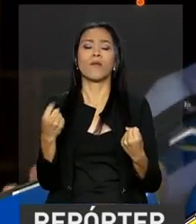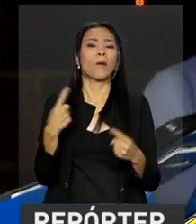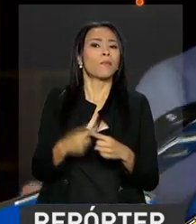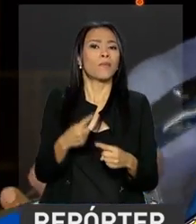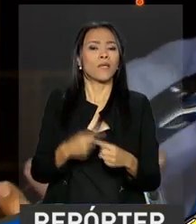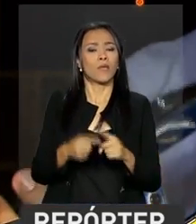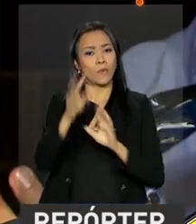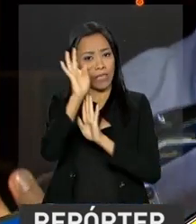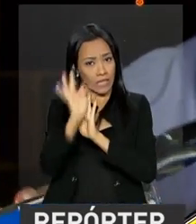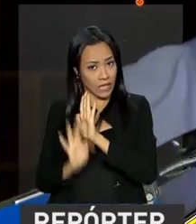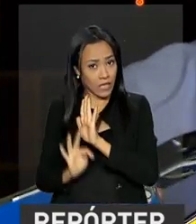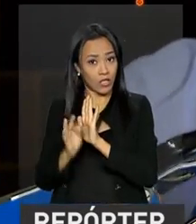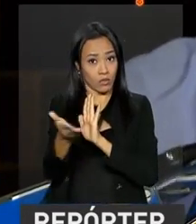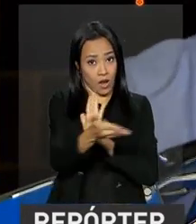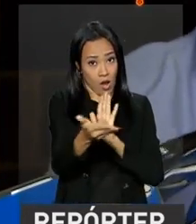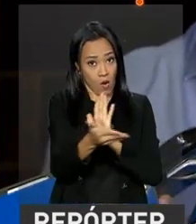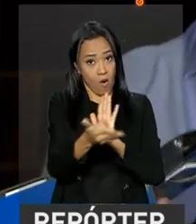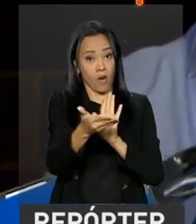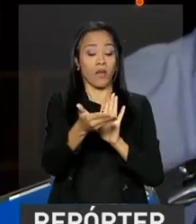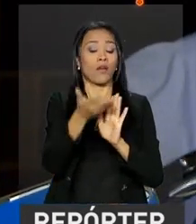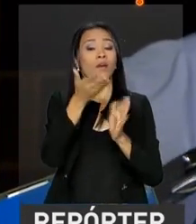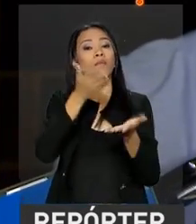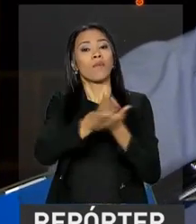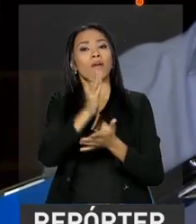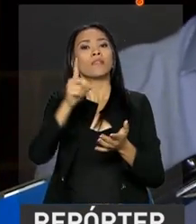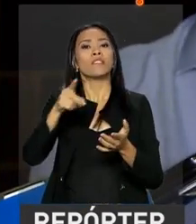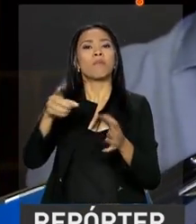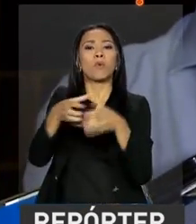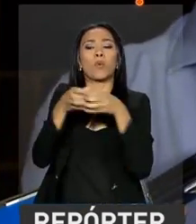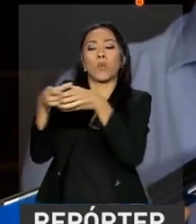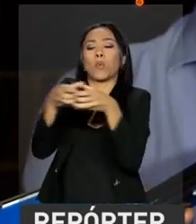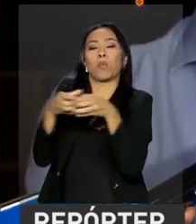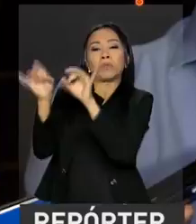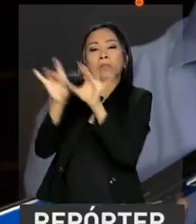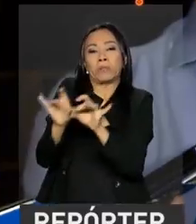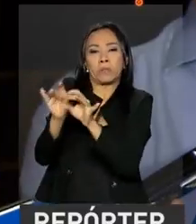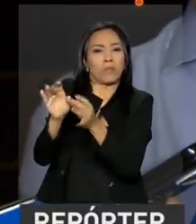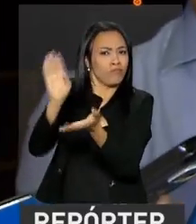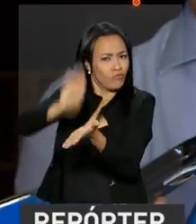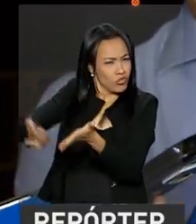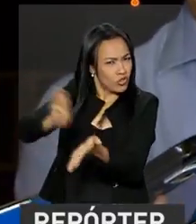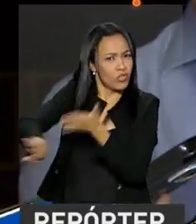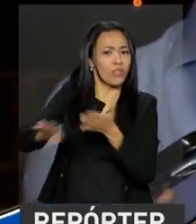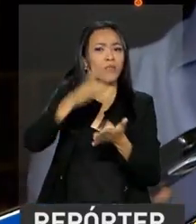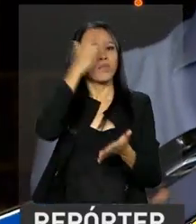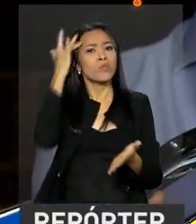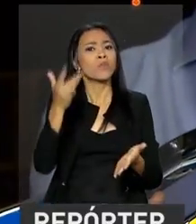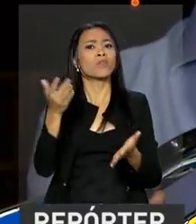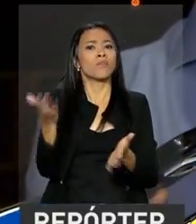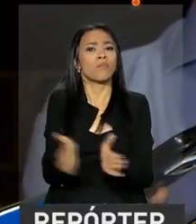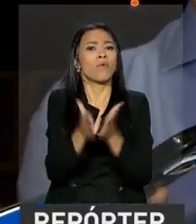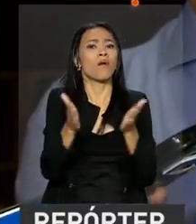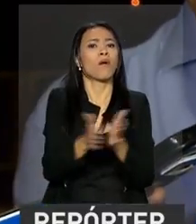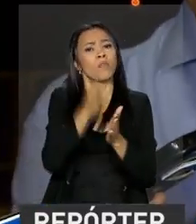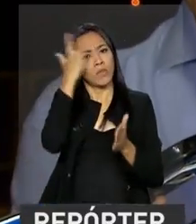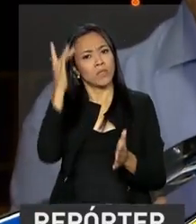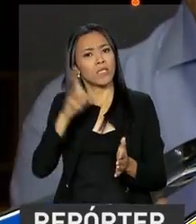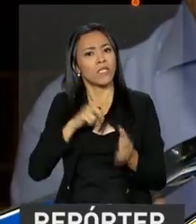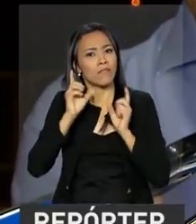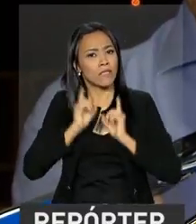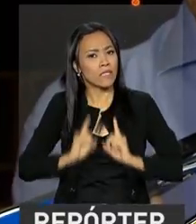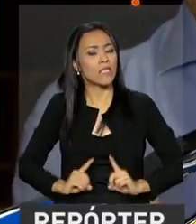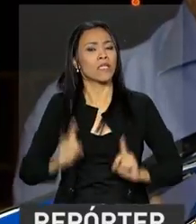o texto que está sendo aprovado ele combate um privilégio e protege as pessoas vulneráveis pessoas com deficiência